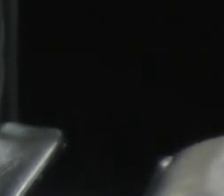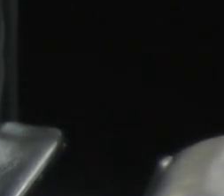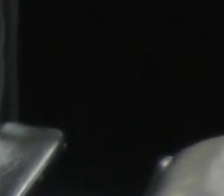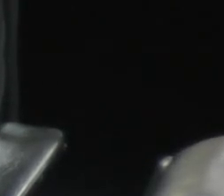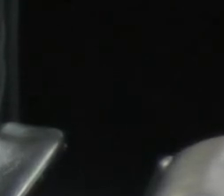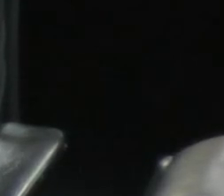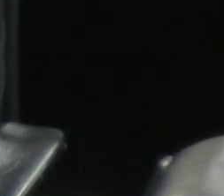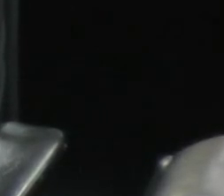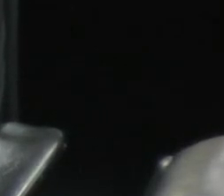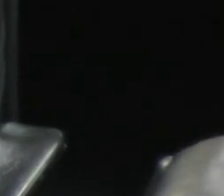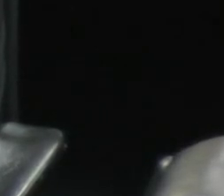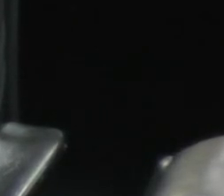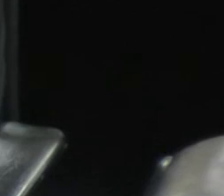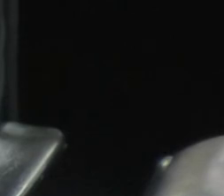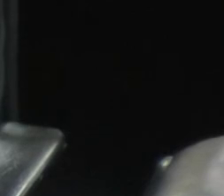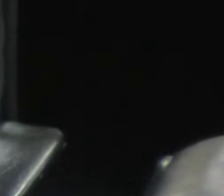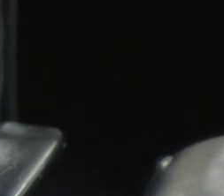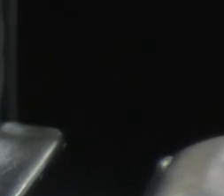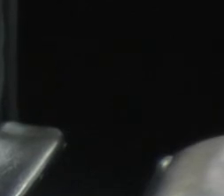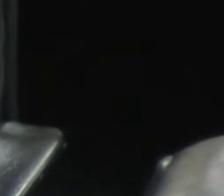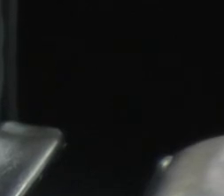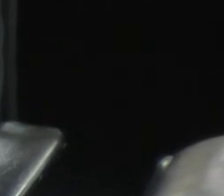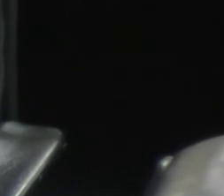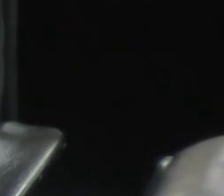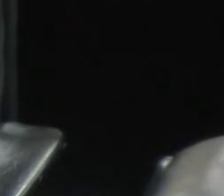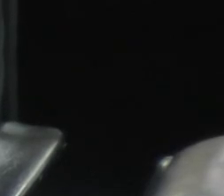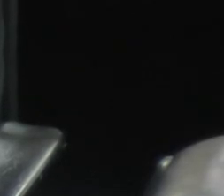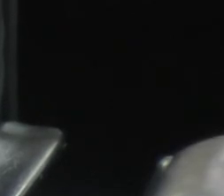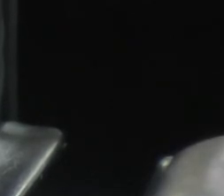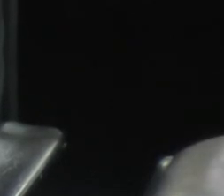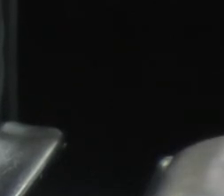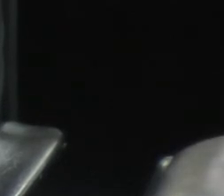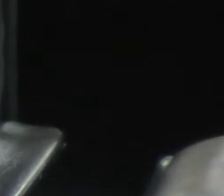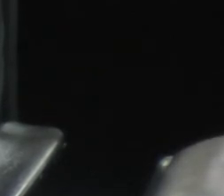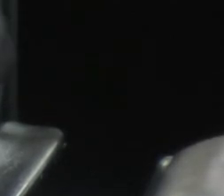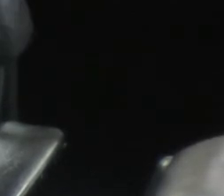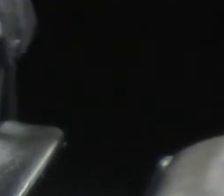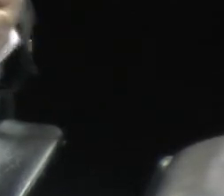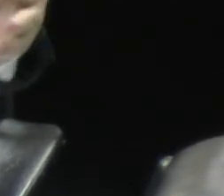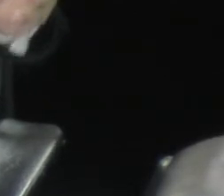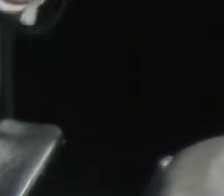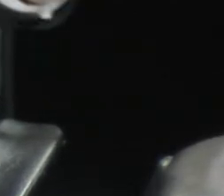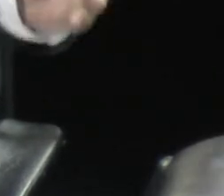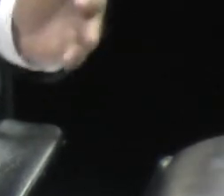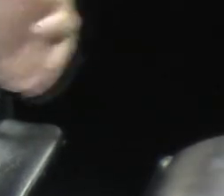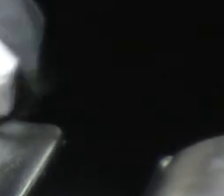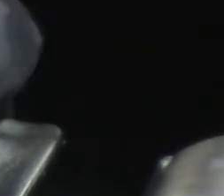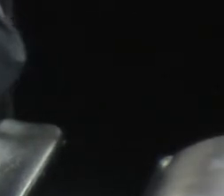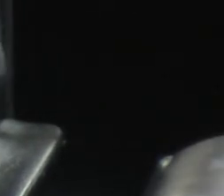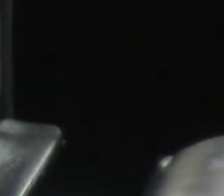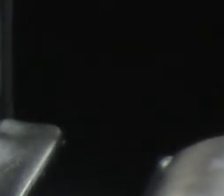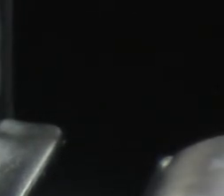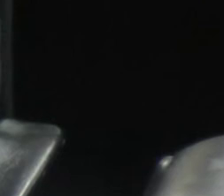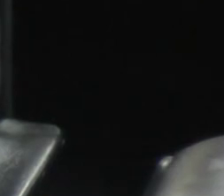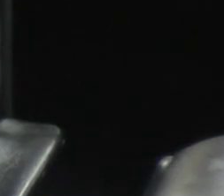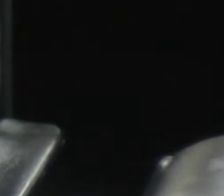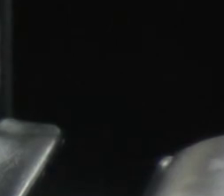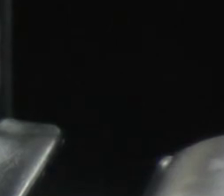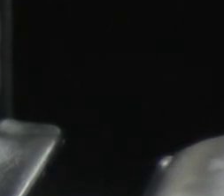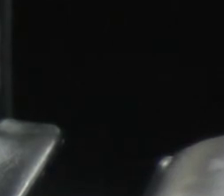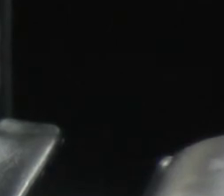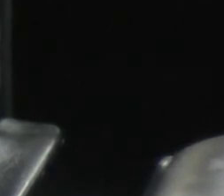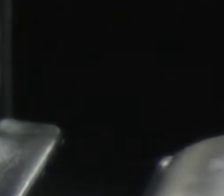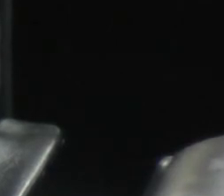a vereadora legitimamente tem o direito de se manifestar veio a tribuna popular e a sacou